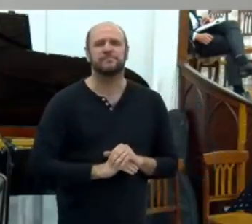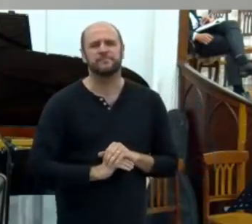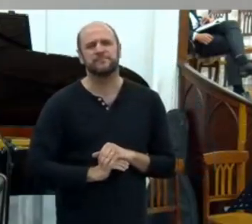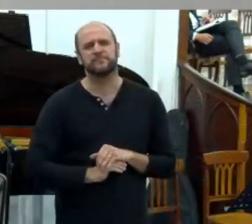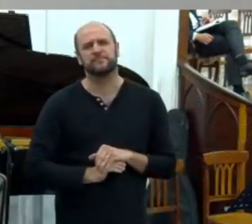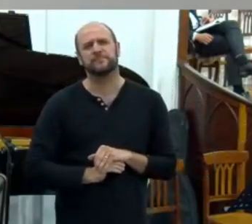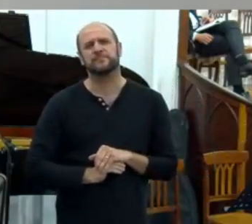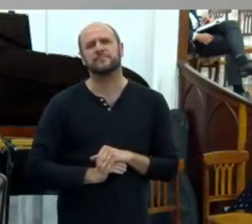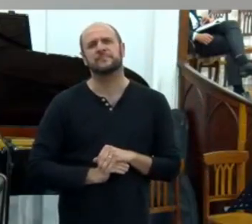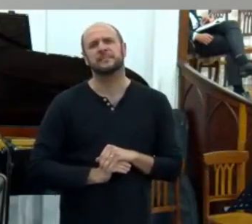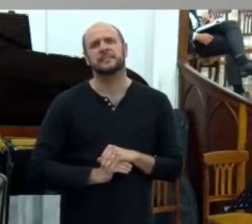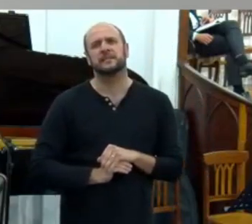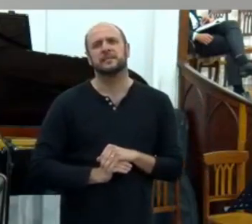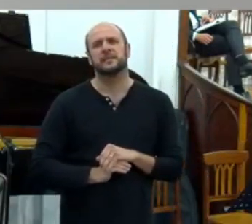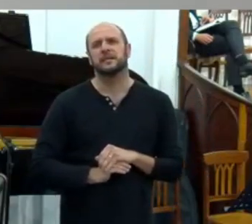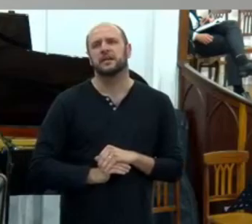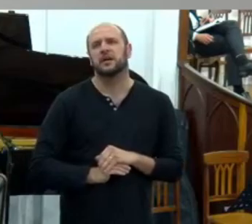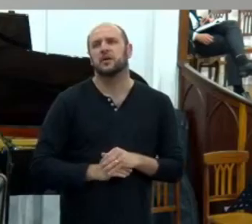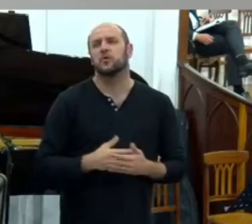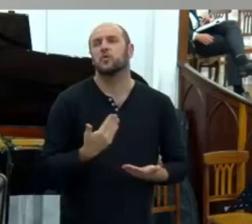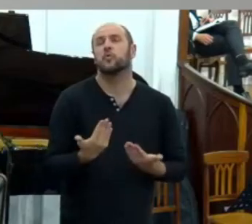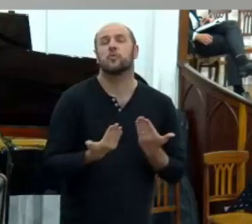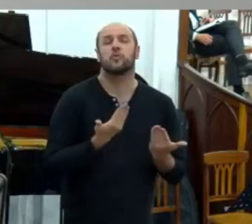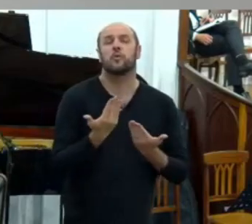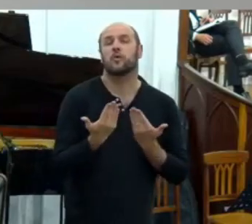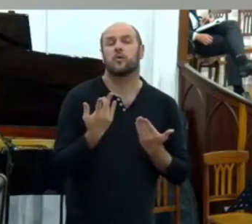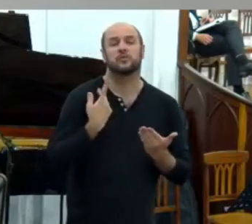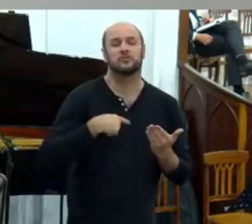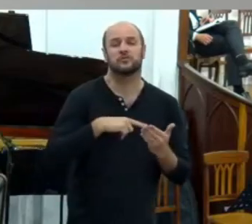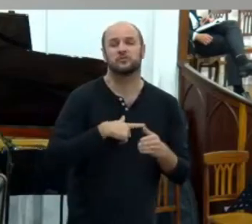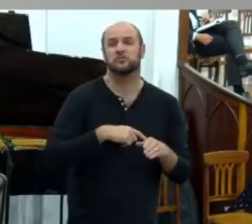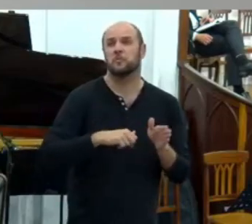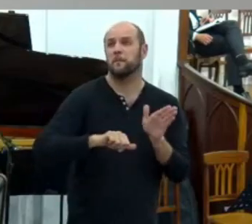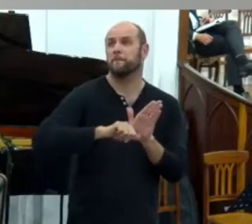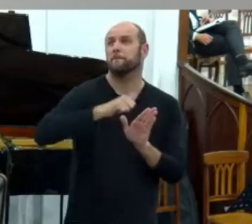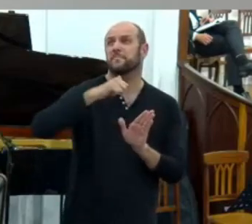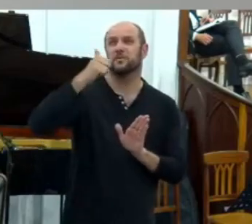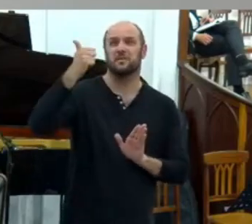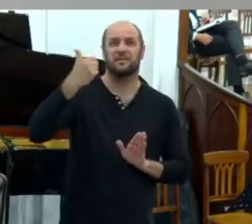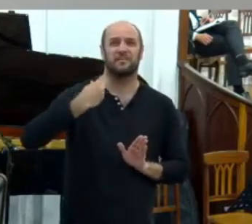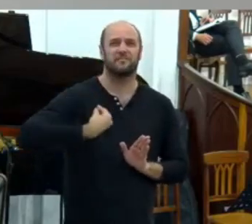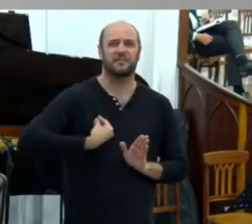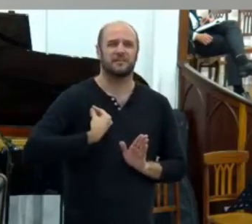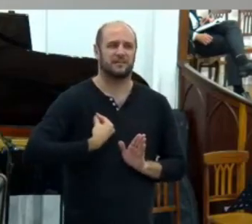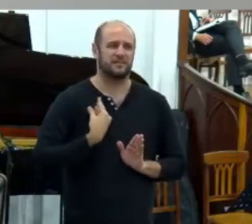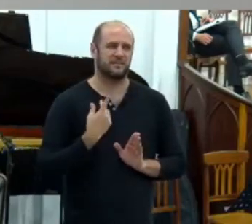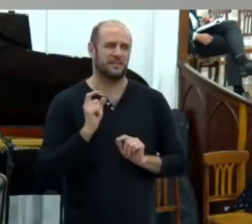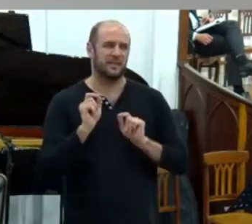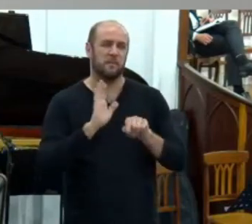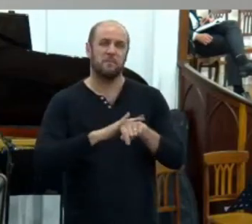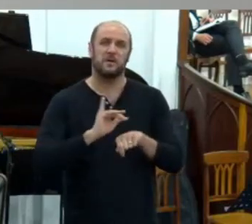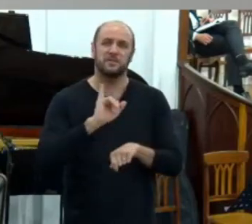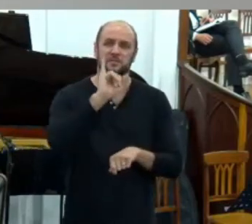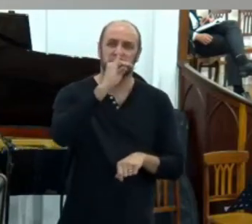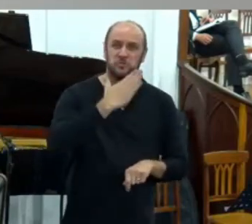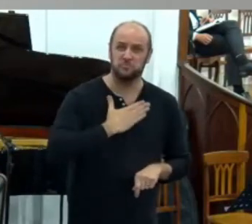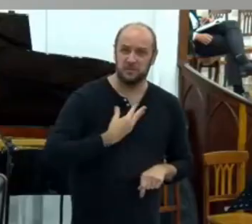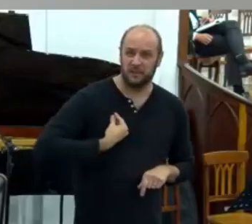Quais têm sido as nossas prioridades em vida? O que é mais importante para mim e para